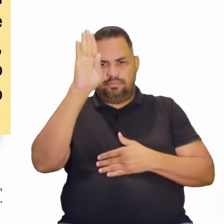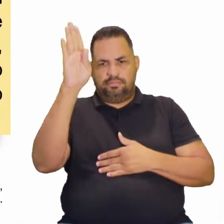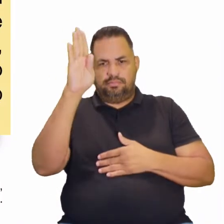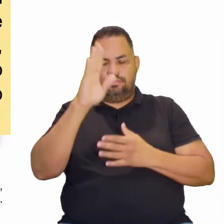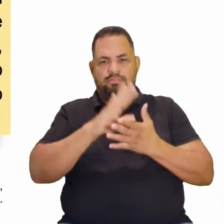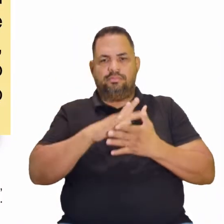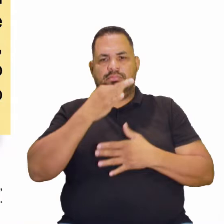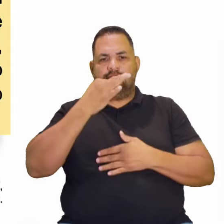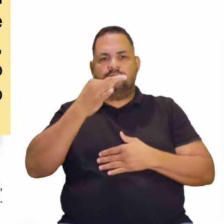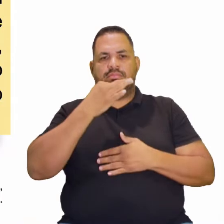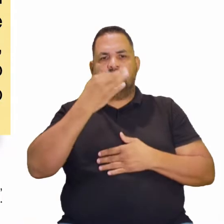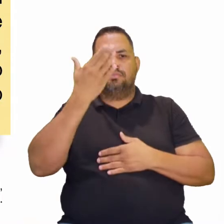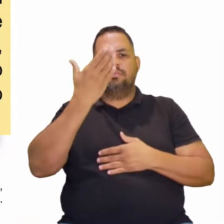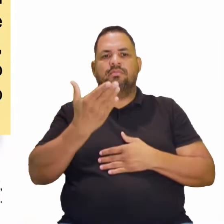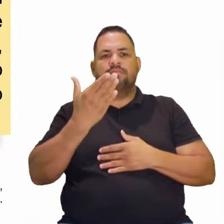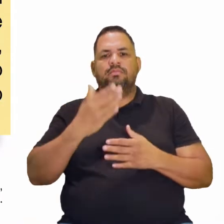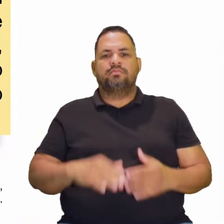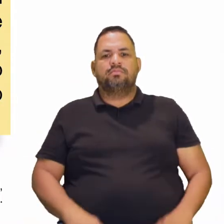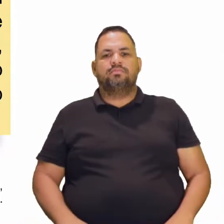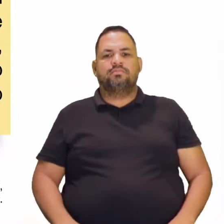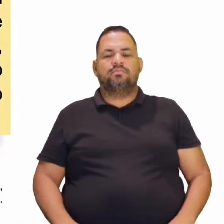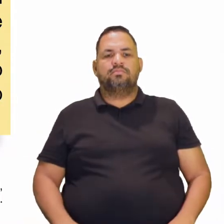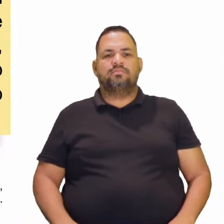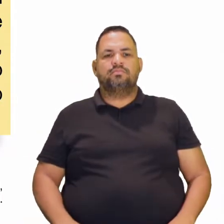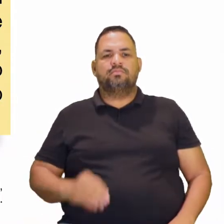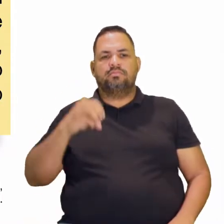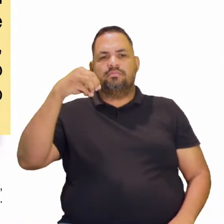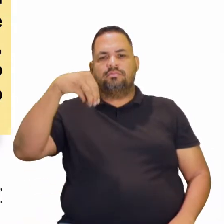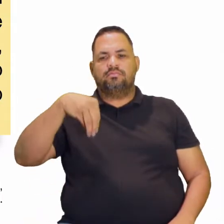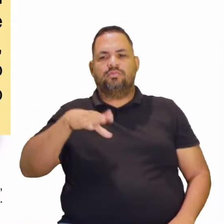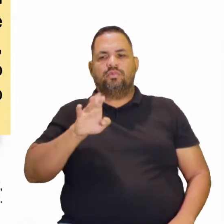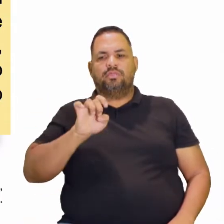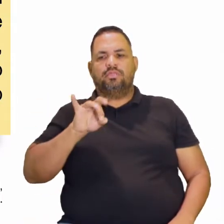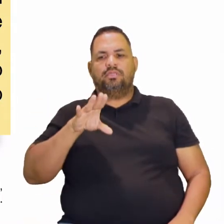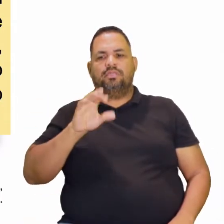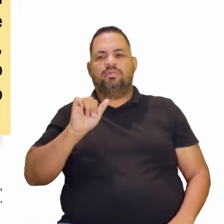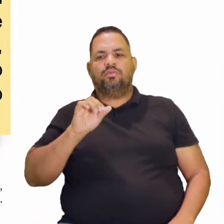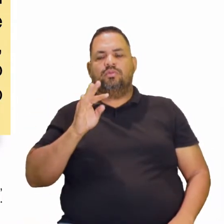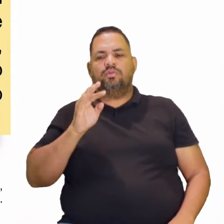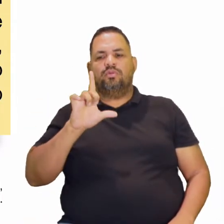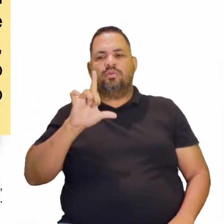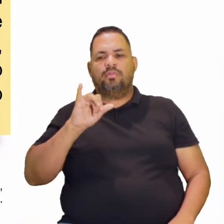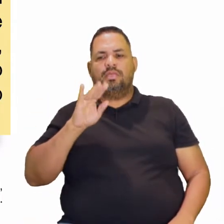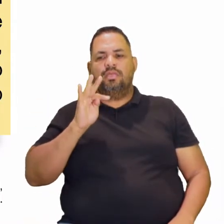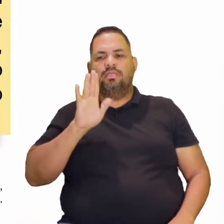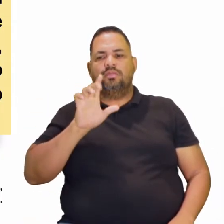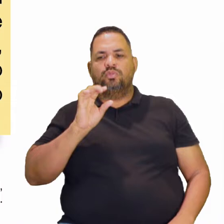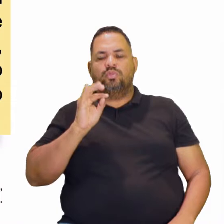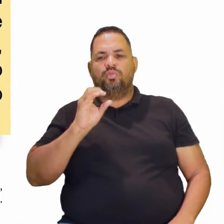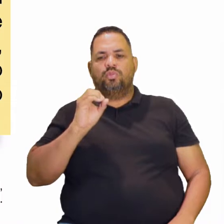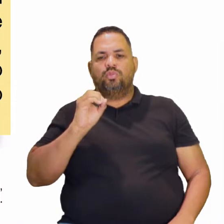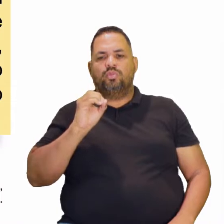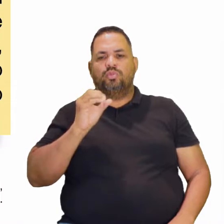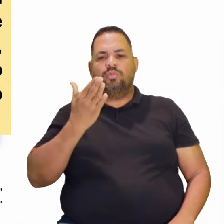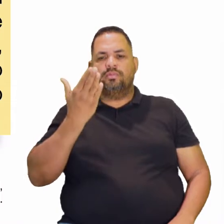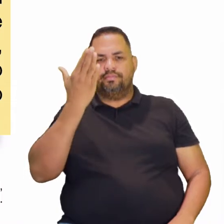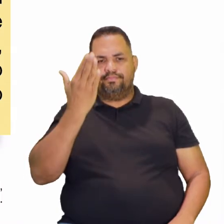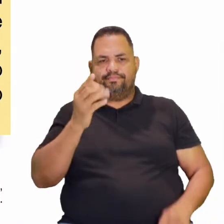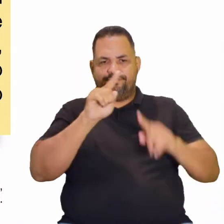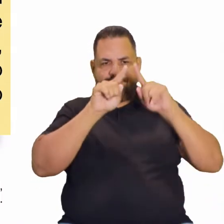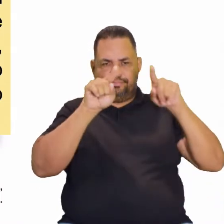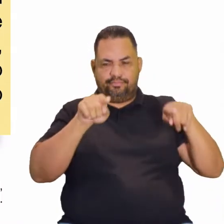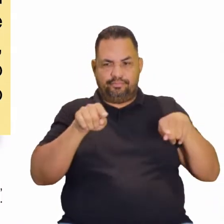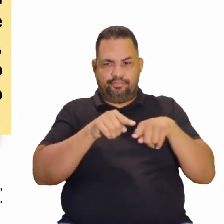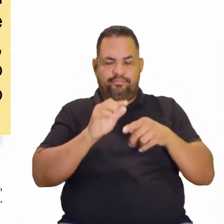das críticas vorazes lá do Monteiro Lobato. Foi por conta desse retrato aí, né? Deste homem